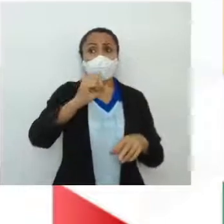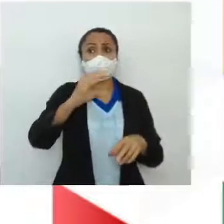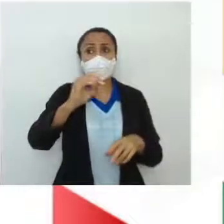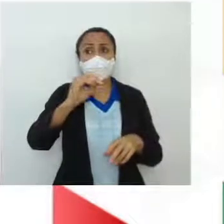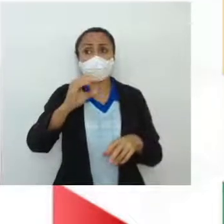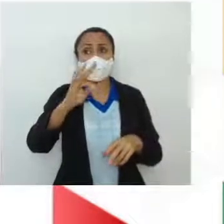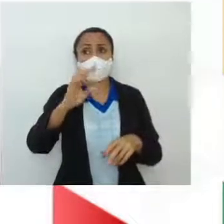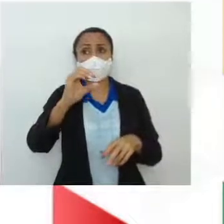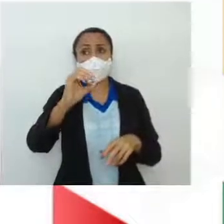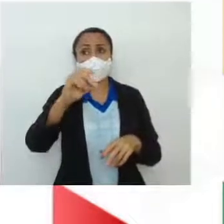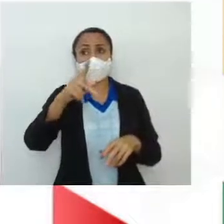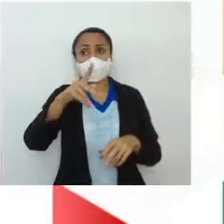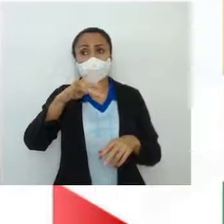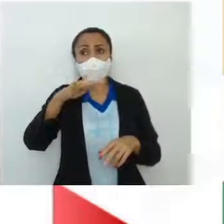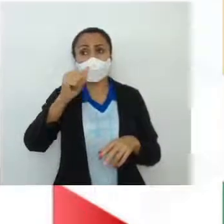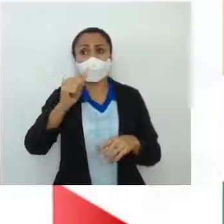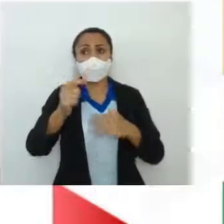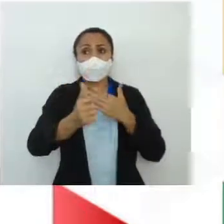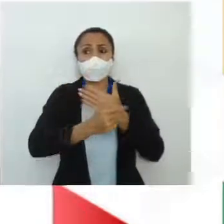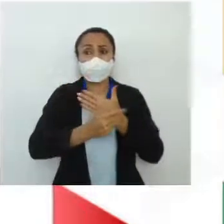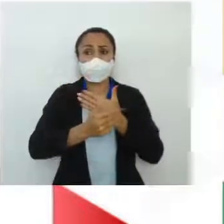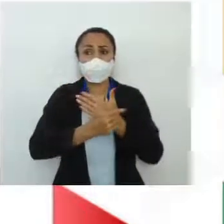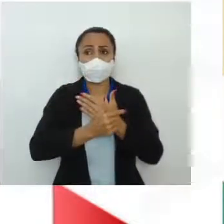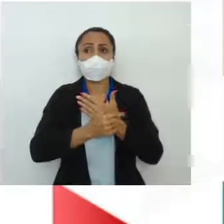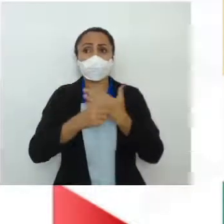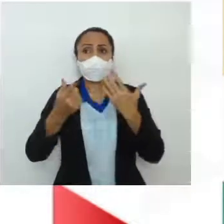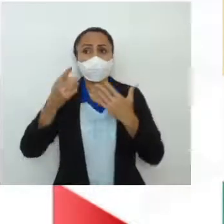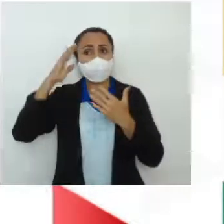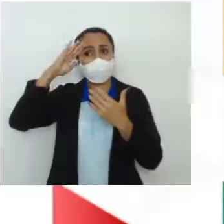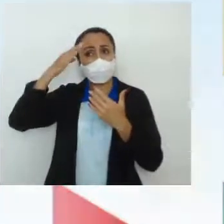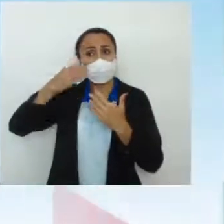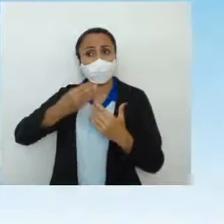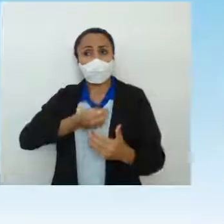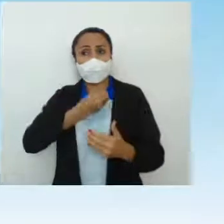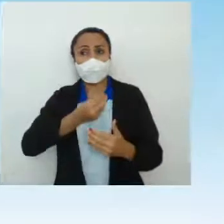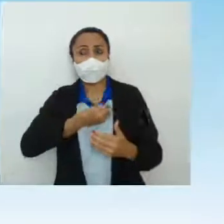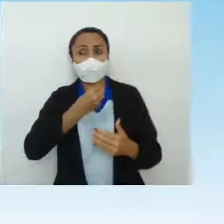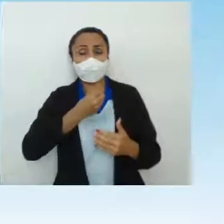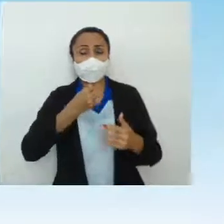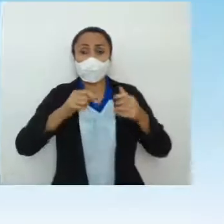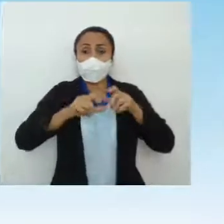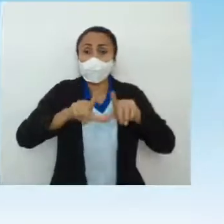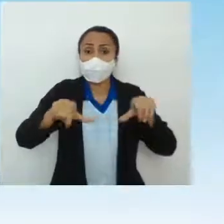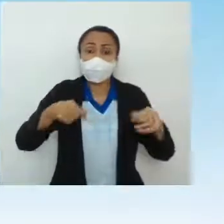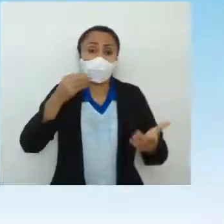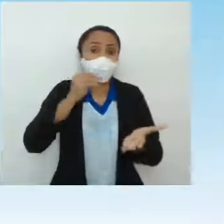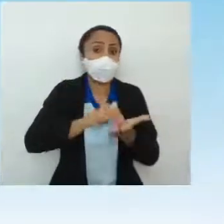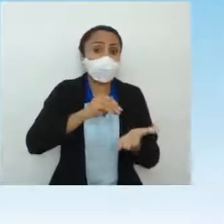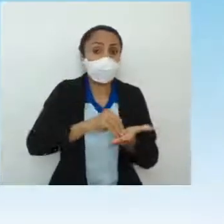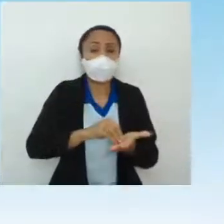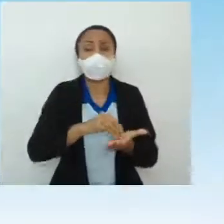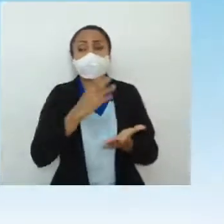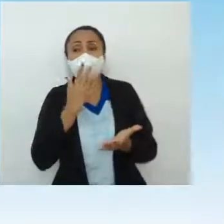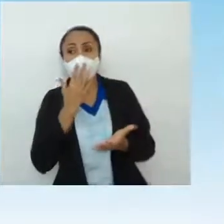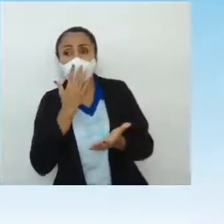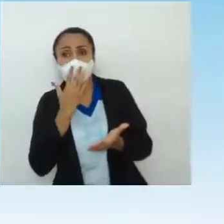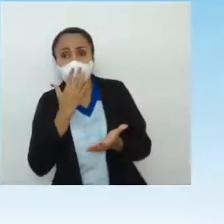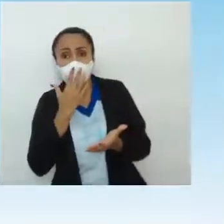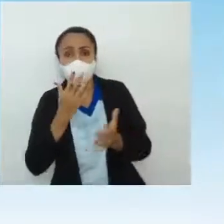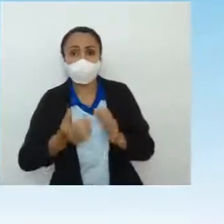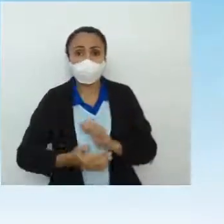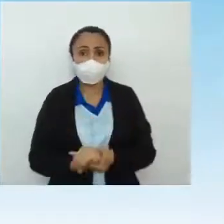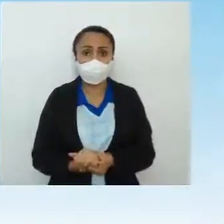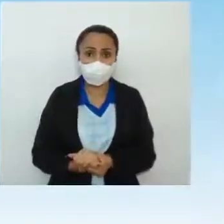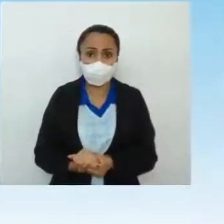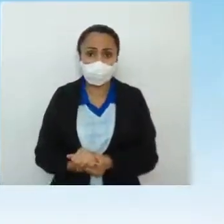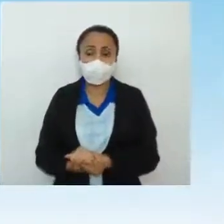que funciona através dos bastonetes. Por isso que existe uma ausência de cores. Quando se fala de